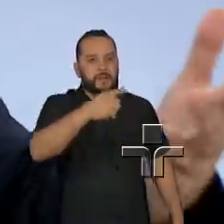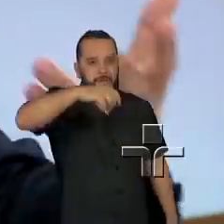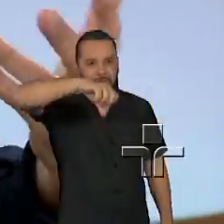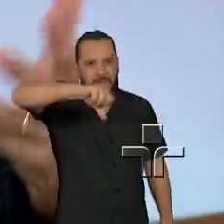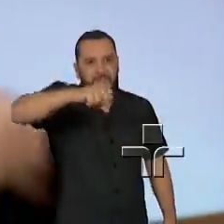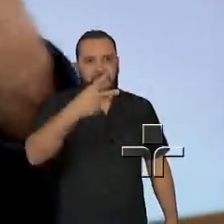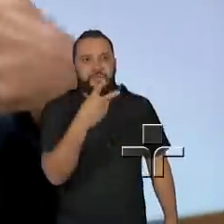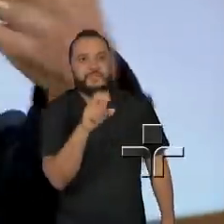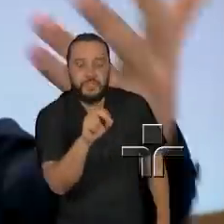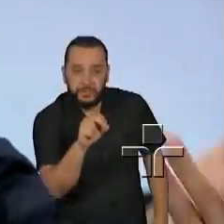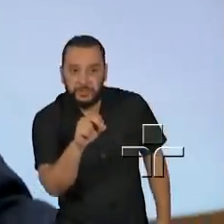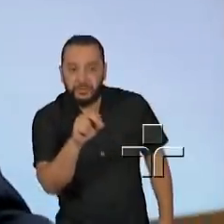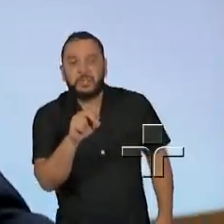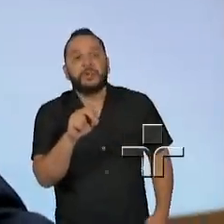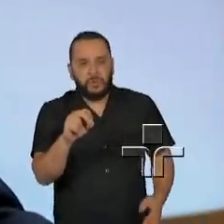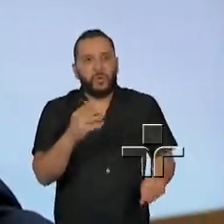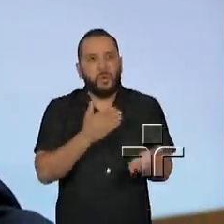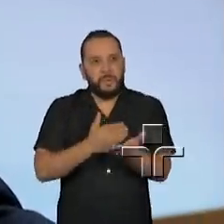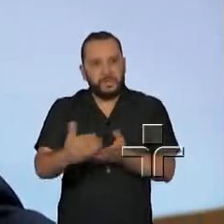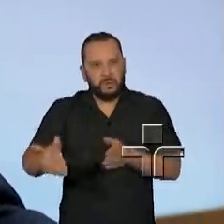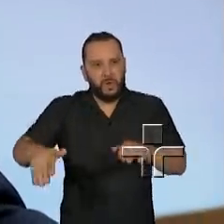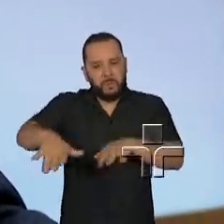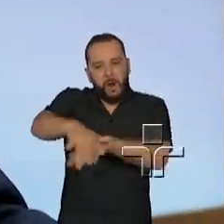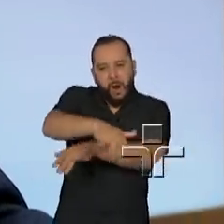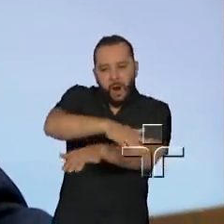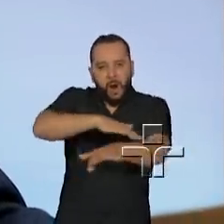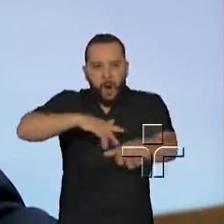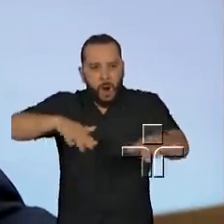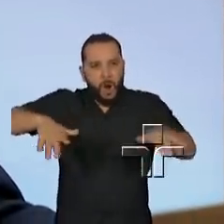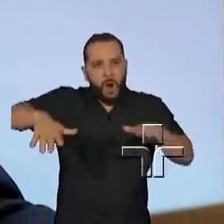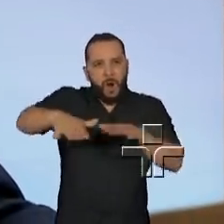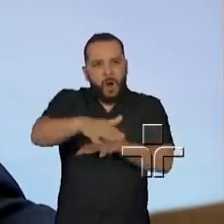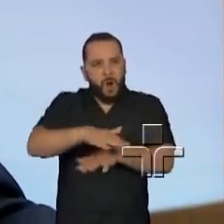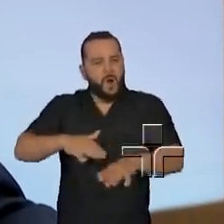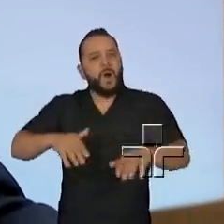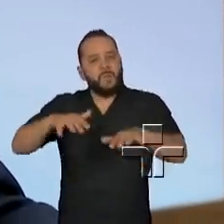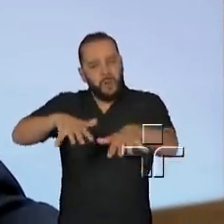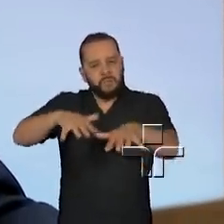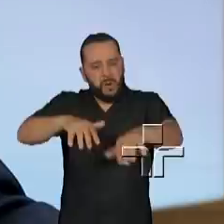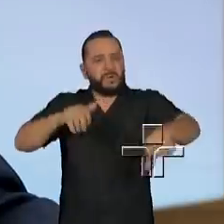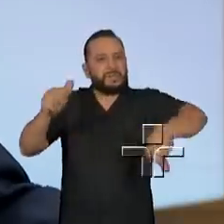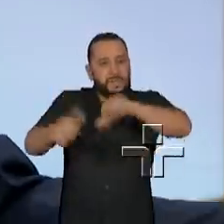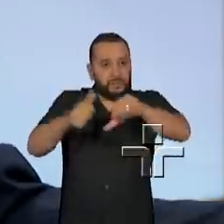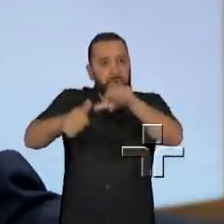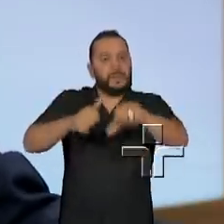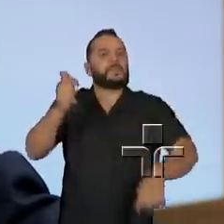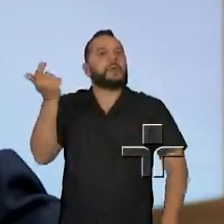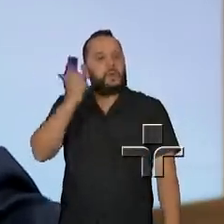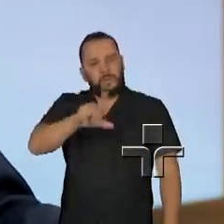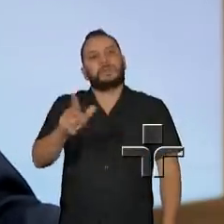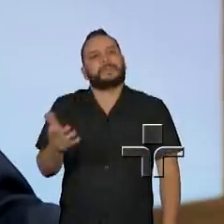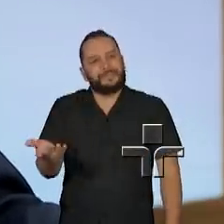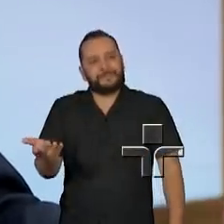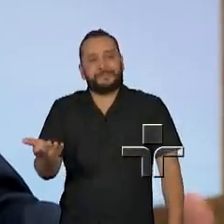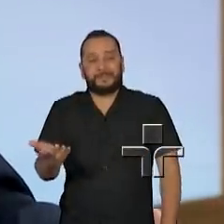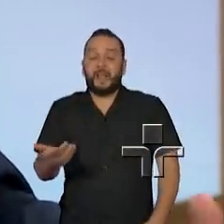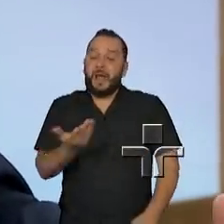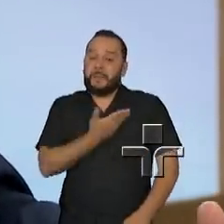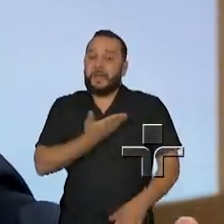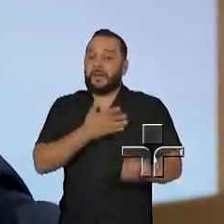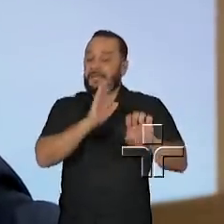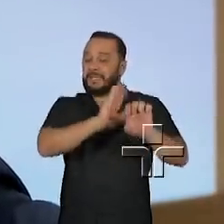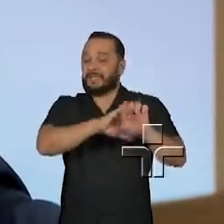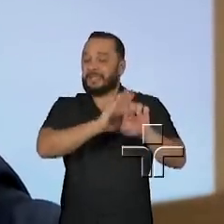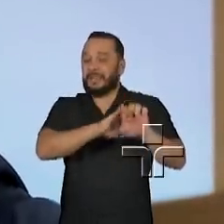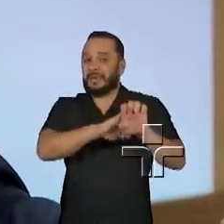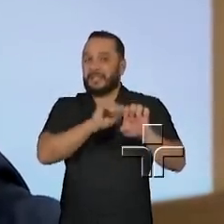começou um movimento que levou a grandes transformações. Eu tenho dito para alguns amigos mais à esquerda que, de certa maneira, o que está